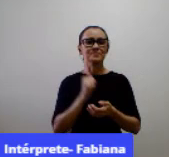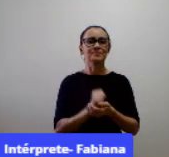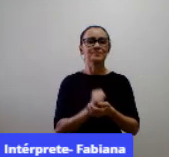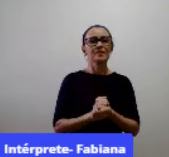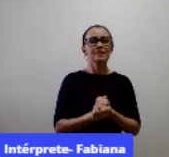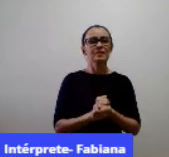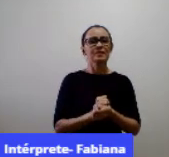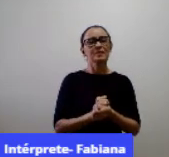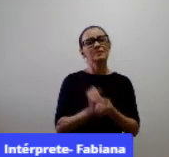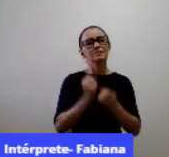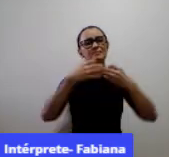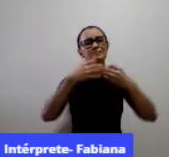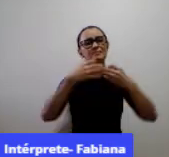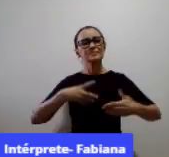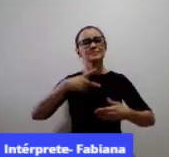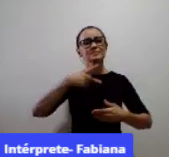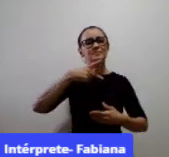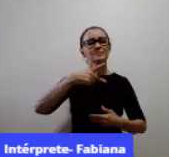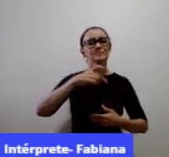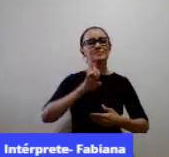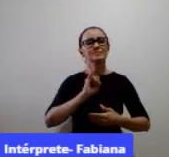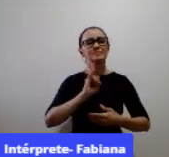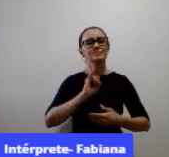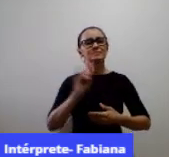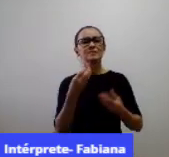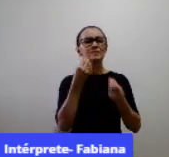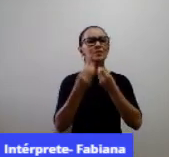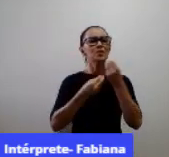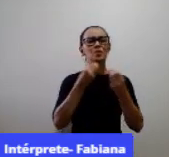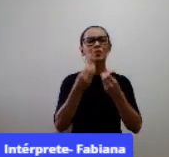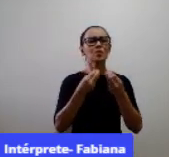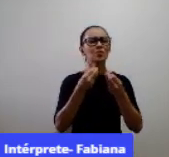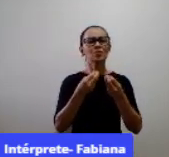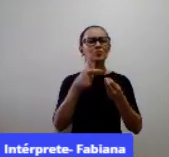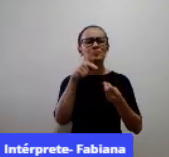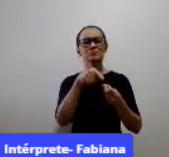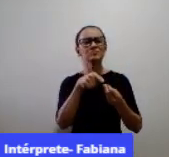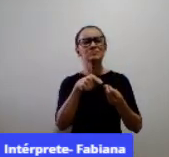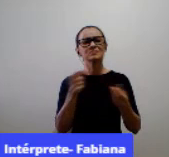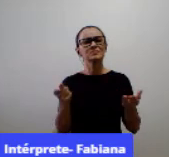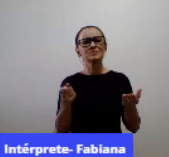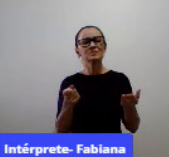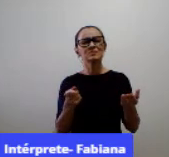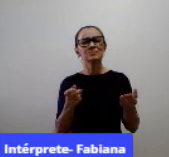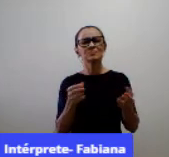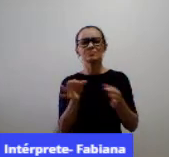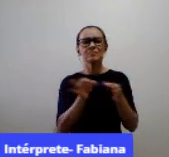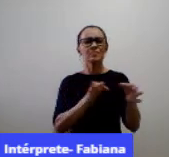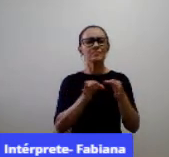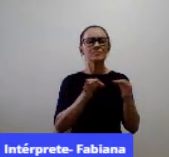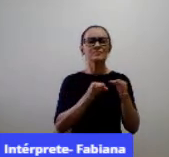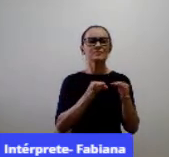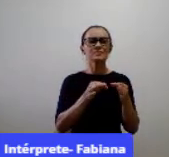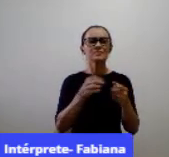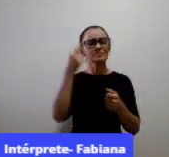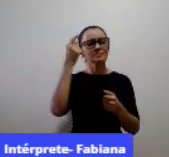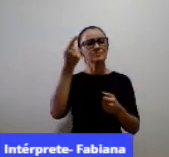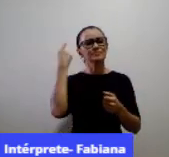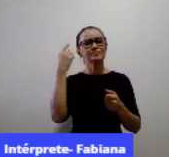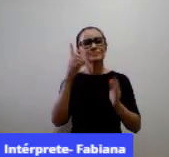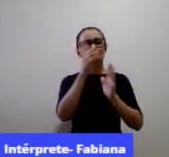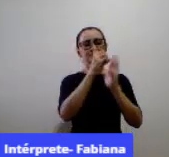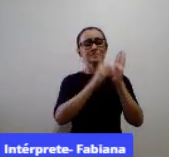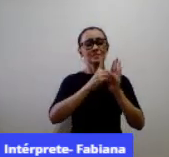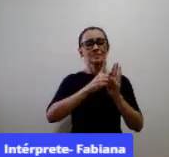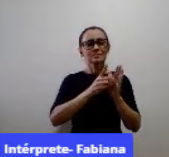PEI sem estudar a questão histórica desse plano de educação, né? Na década de